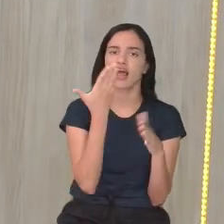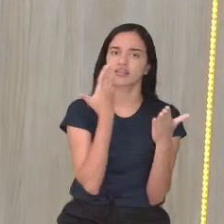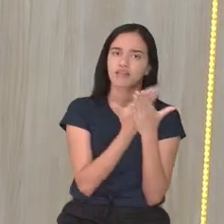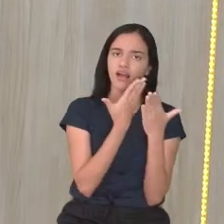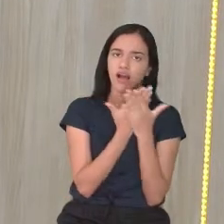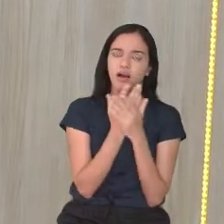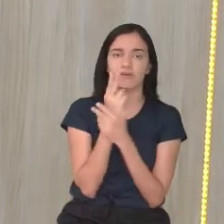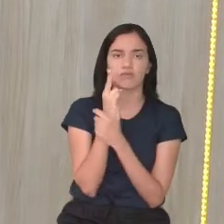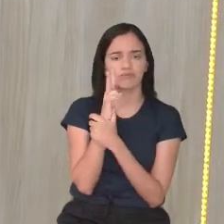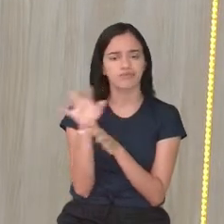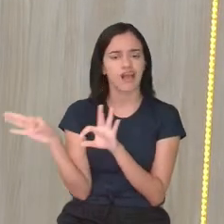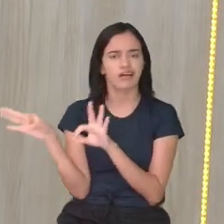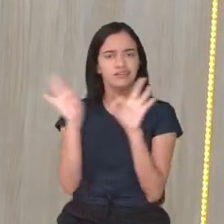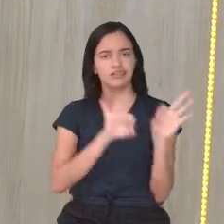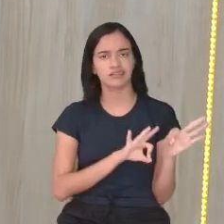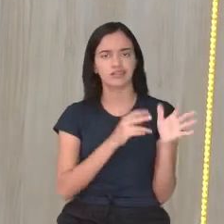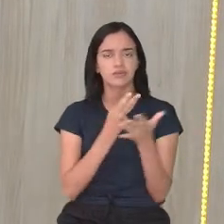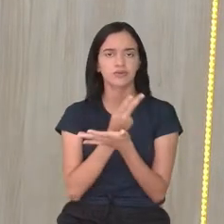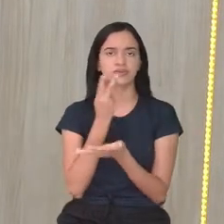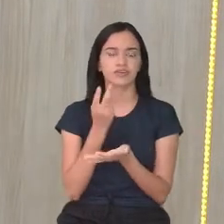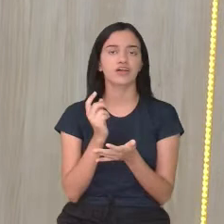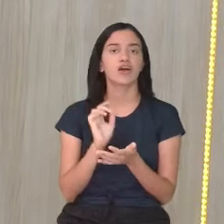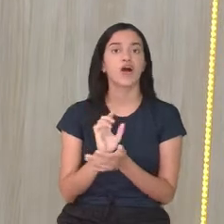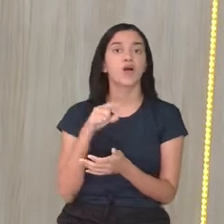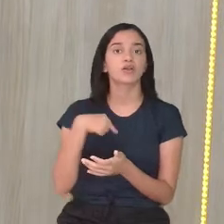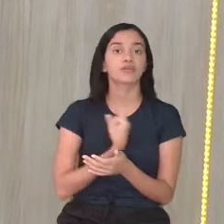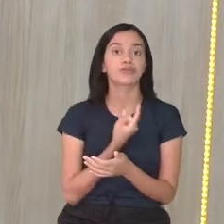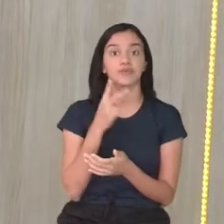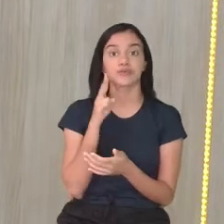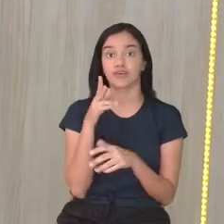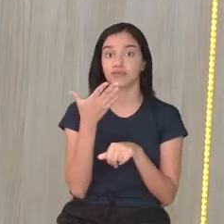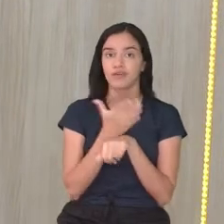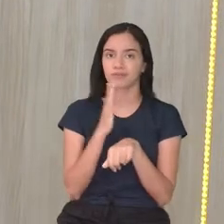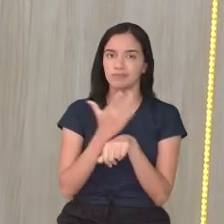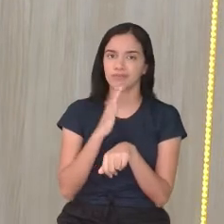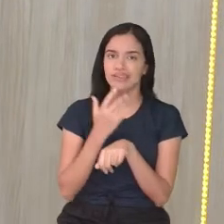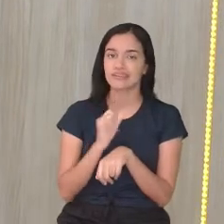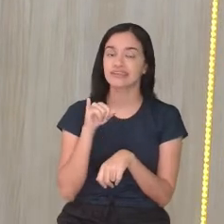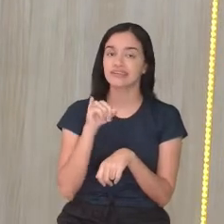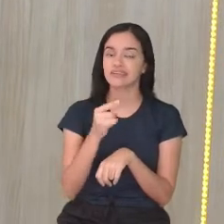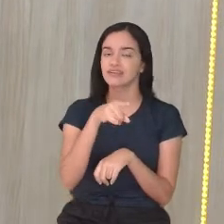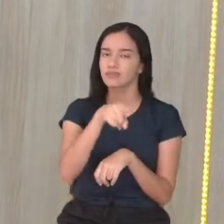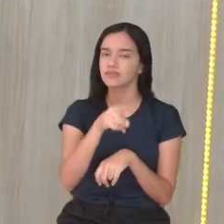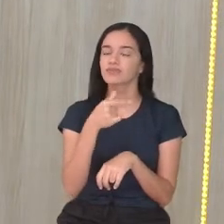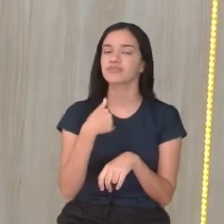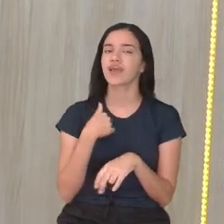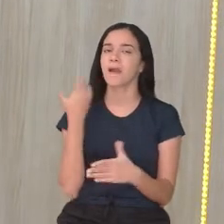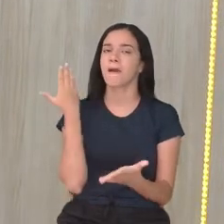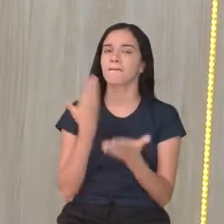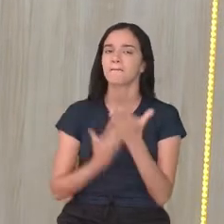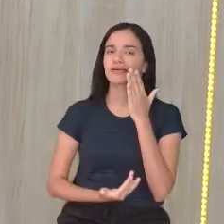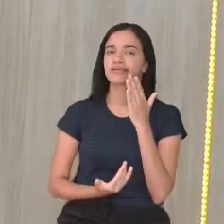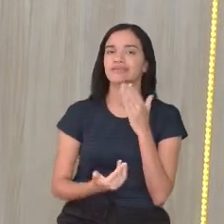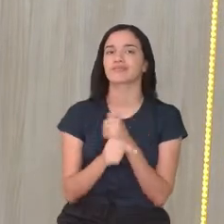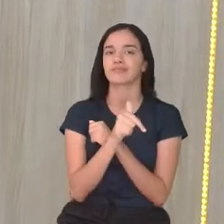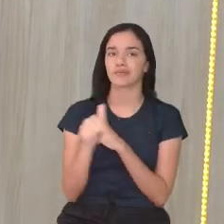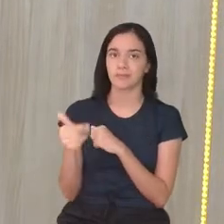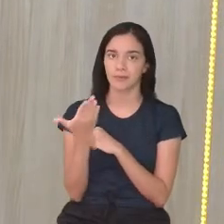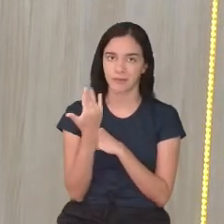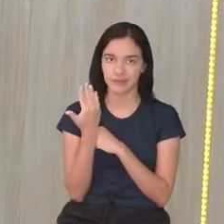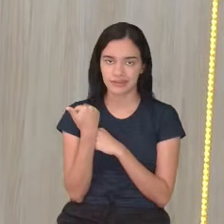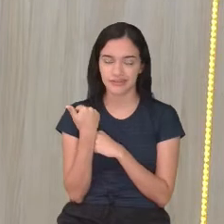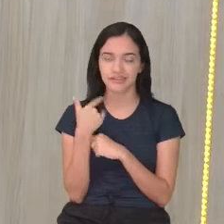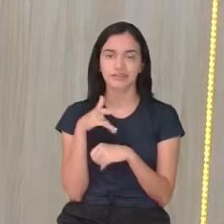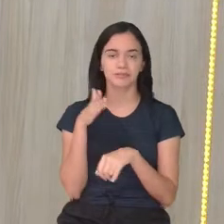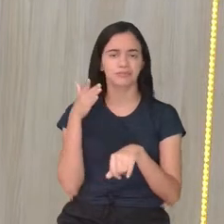o que aconteceu. Nós fizemos aqui uma aula prática, então se eu fosse vocês, se perderam na semana passada,